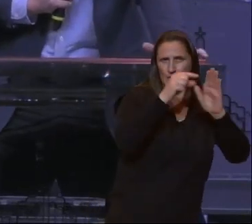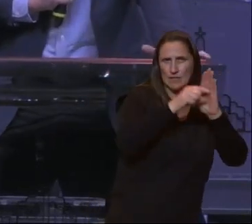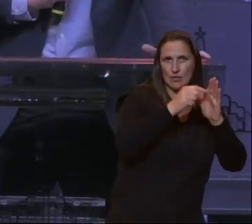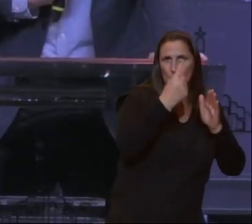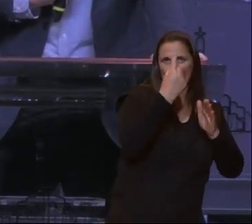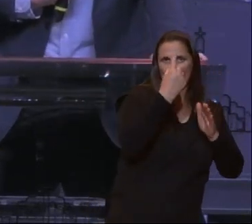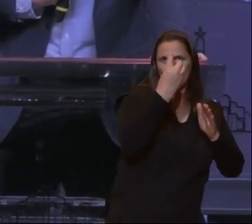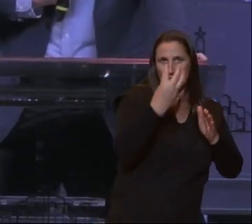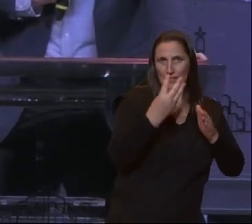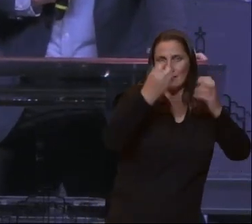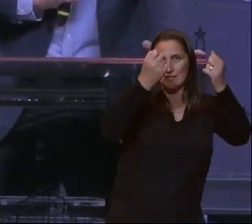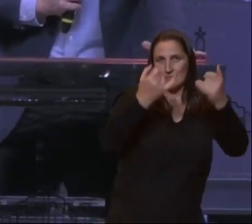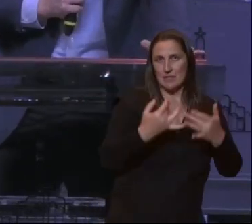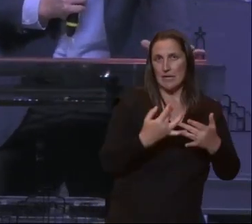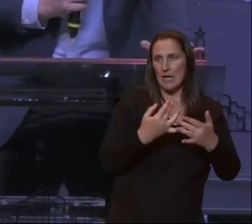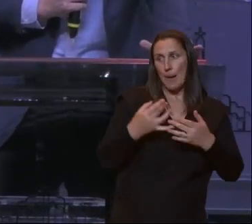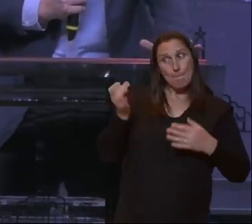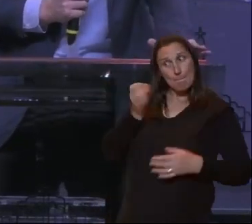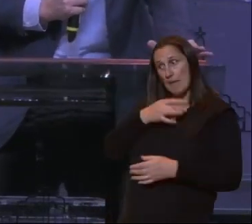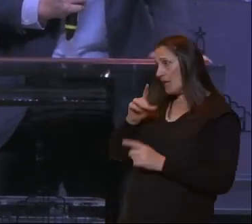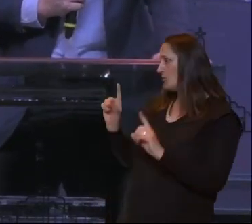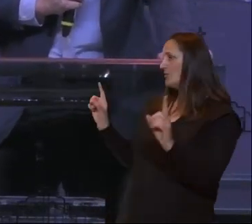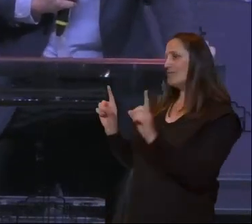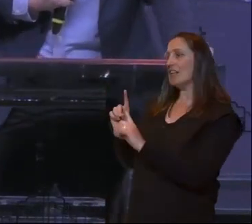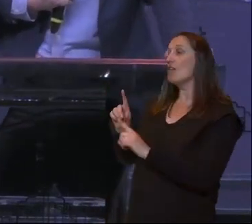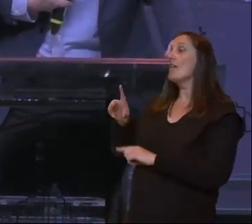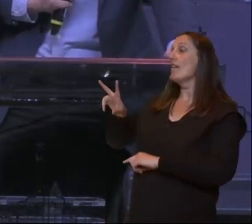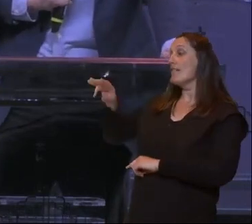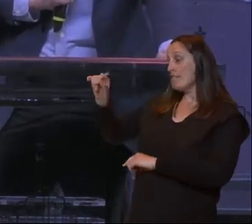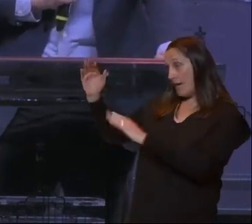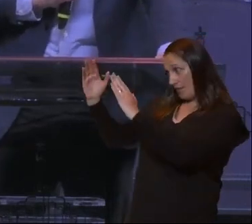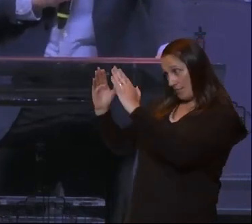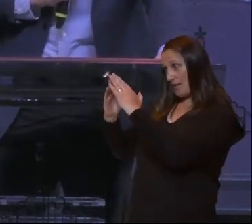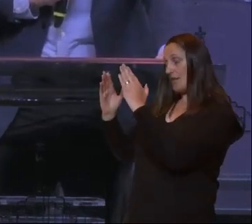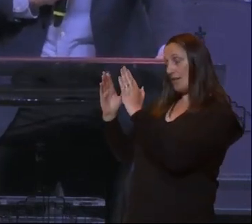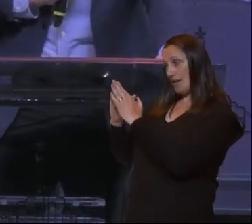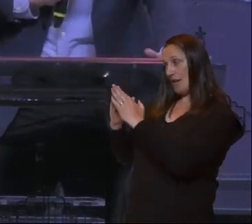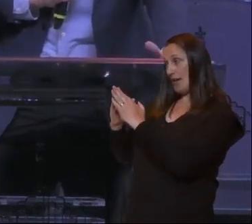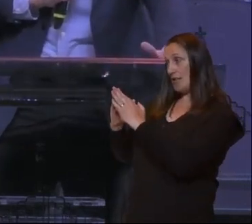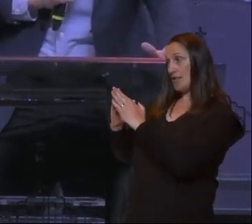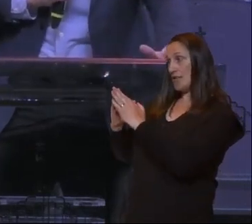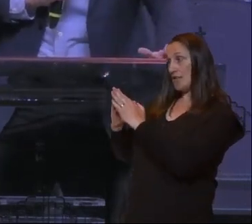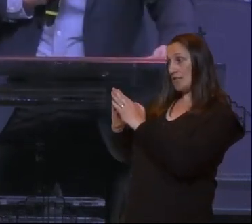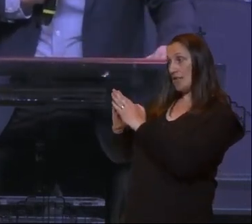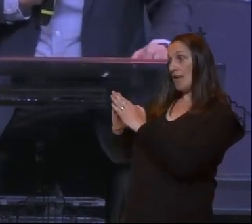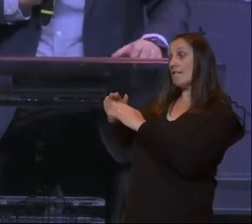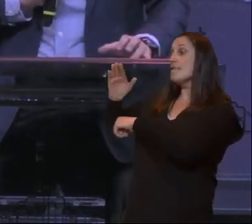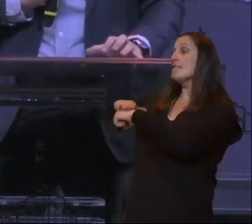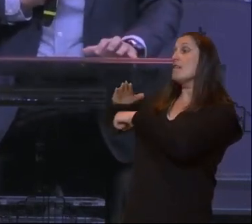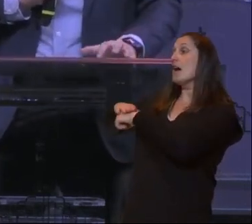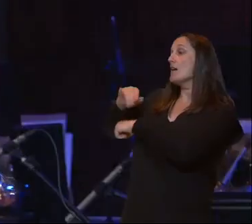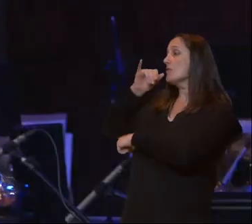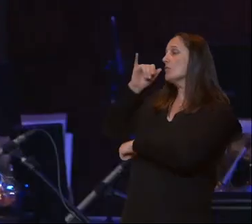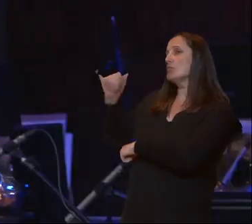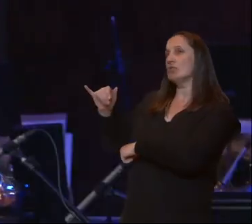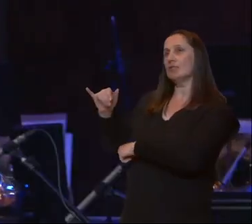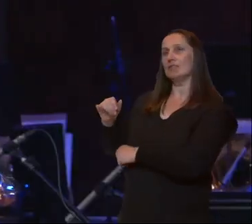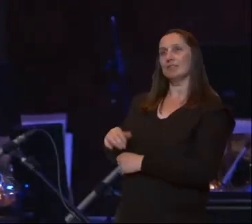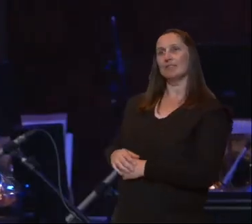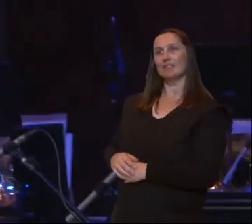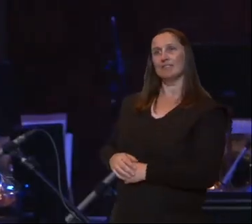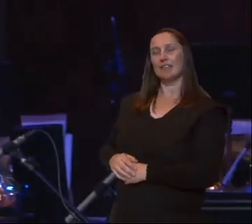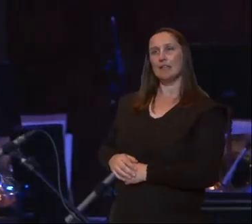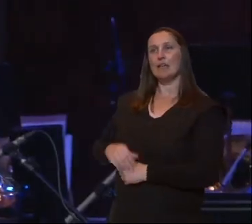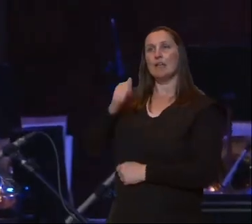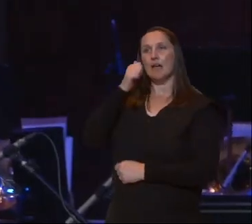tenha medo, vá para casa e faça o que eu disse.